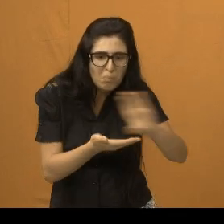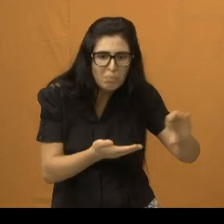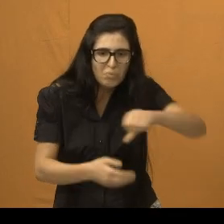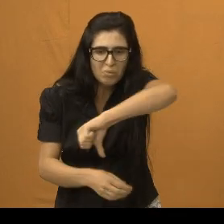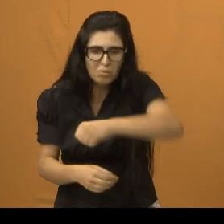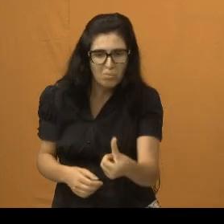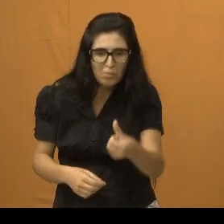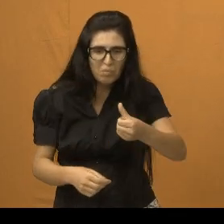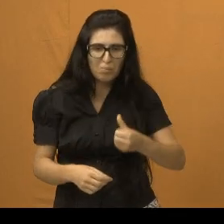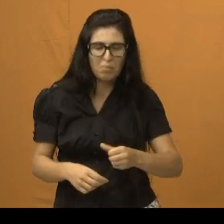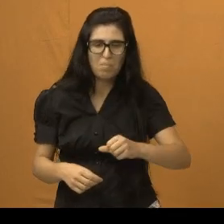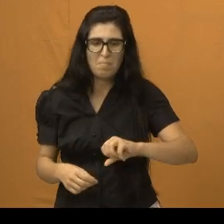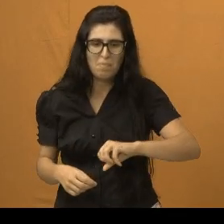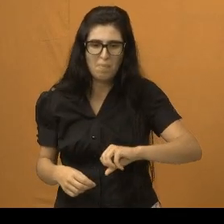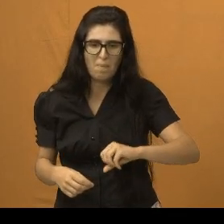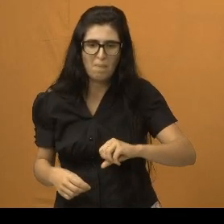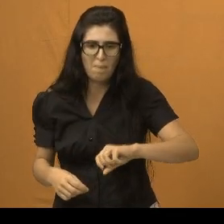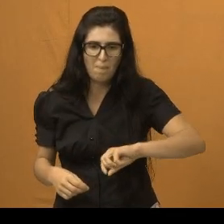de